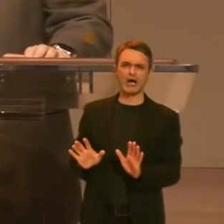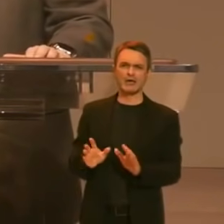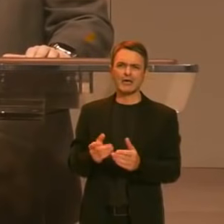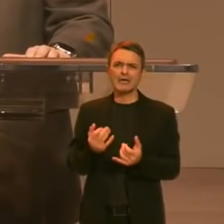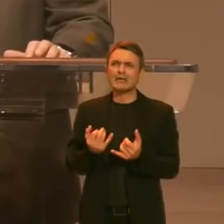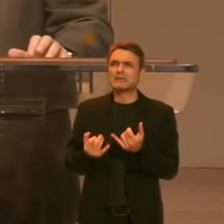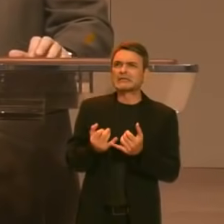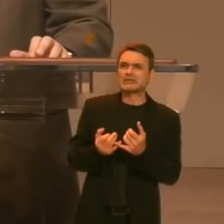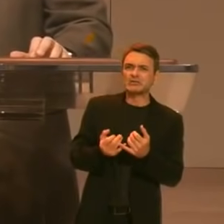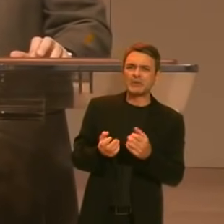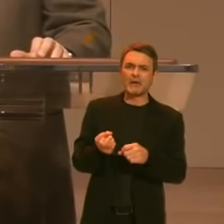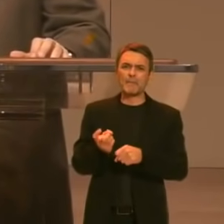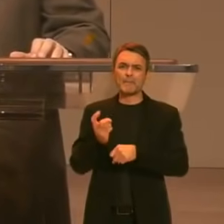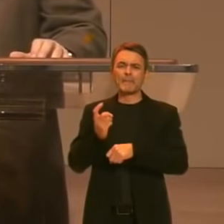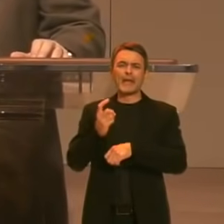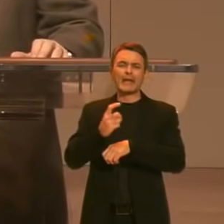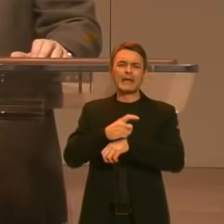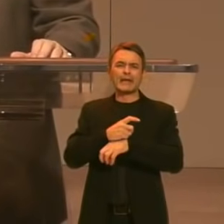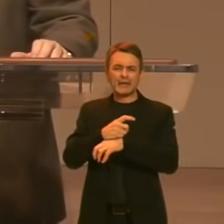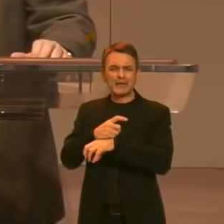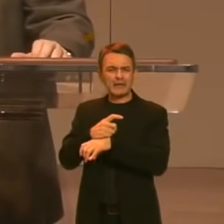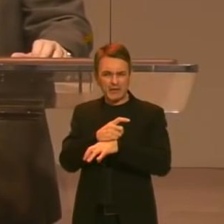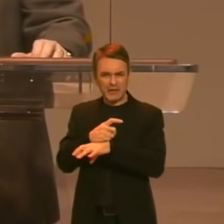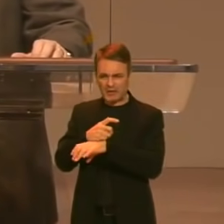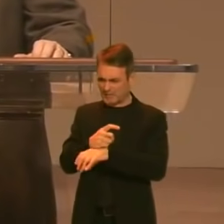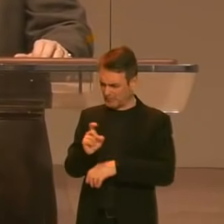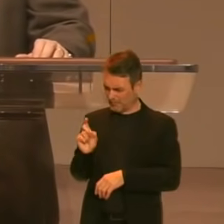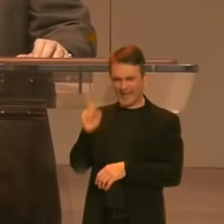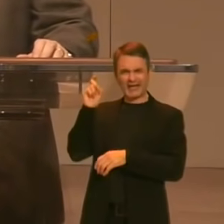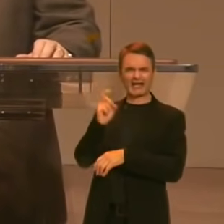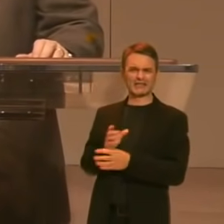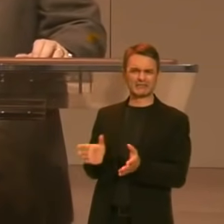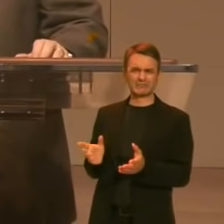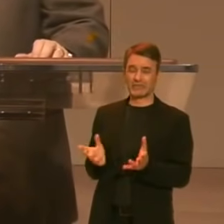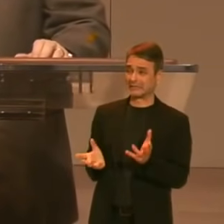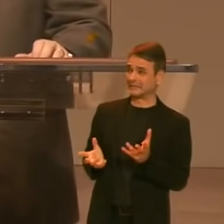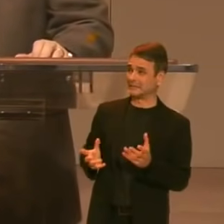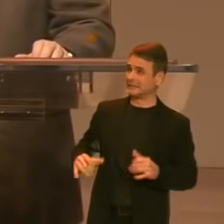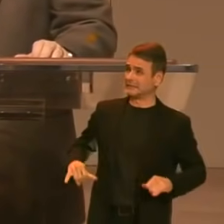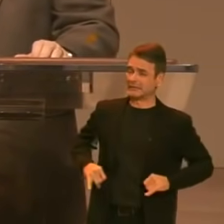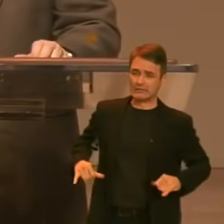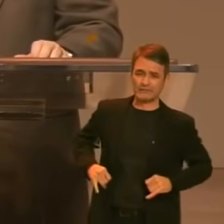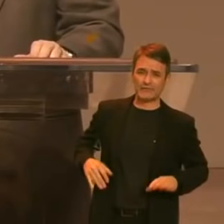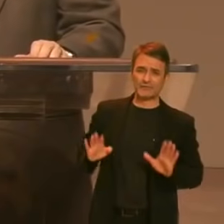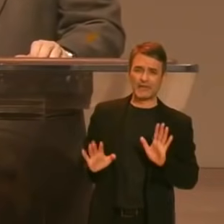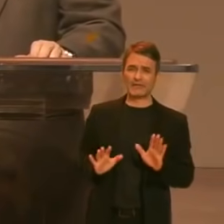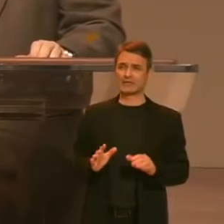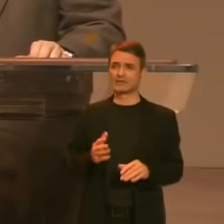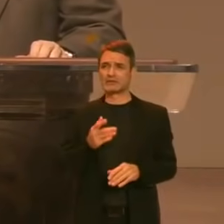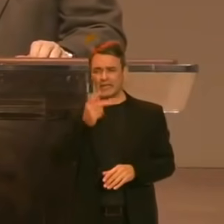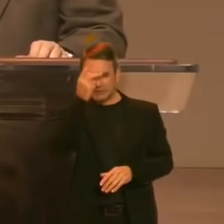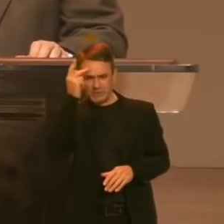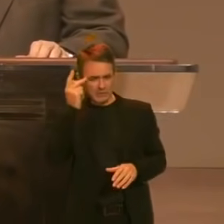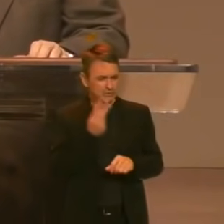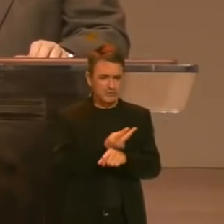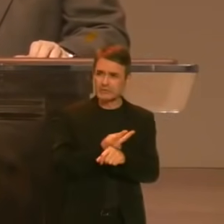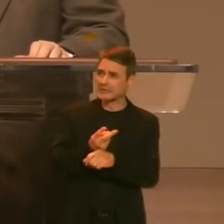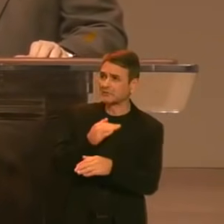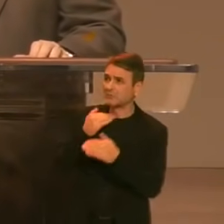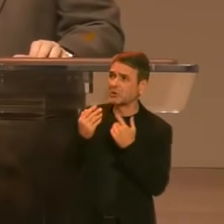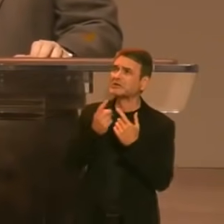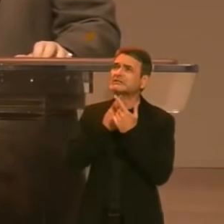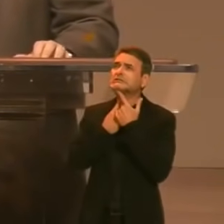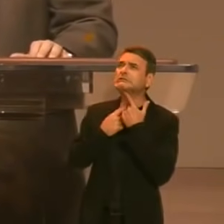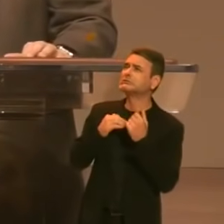escorpião. E naqueles dias os homens procurarão a morte, mas não a encontrarão, desejarão